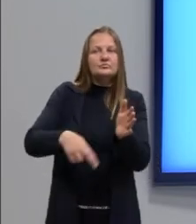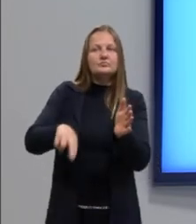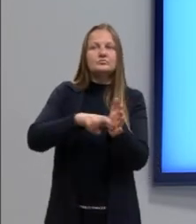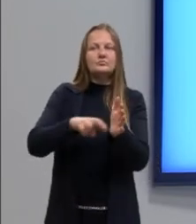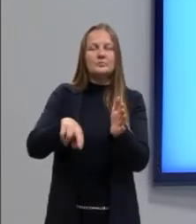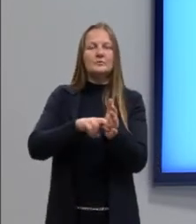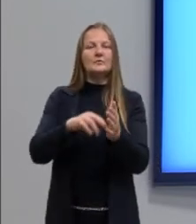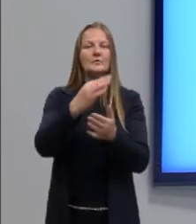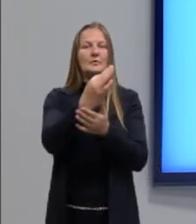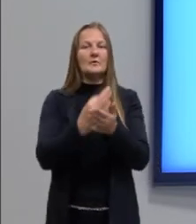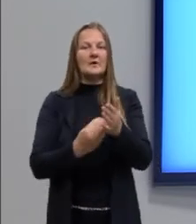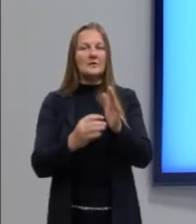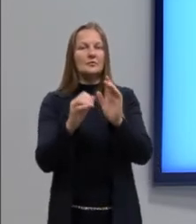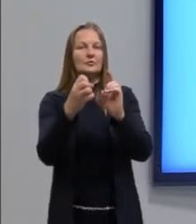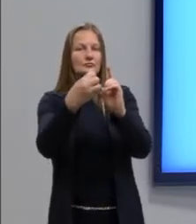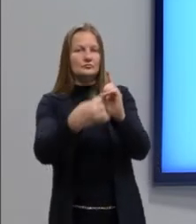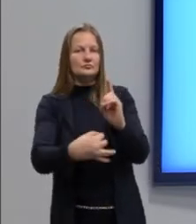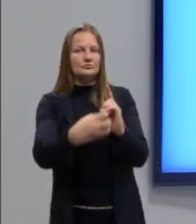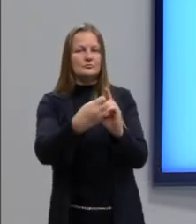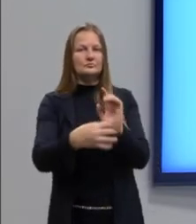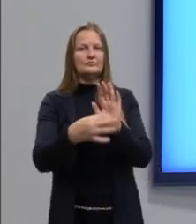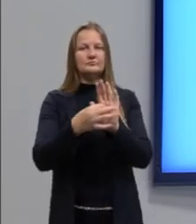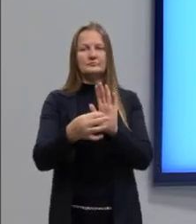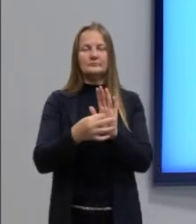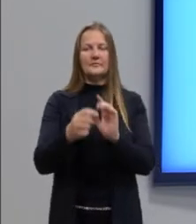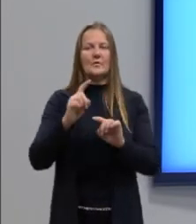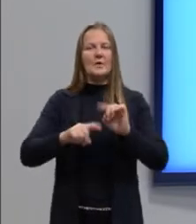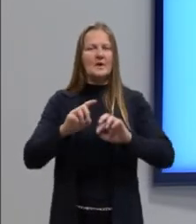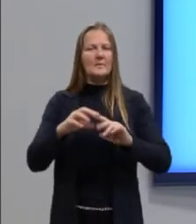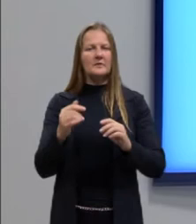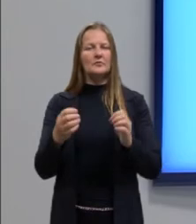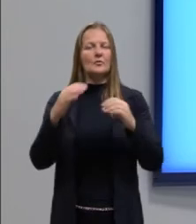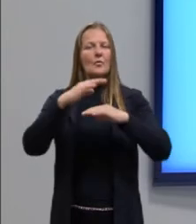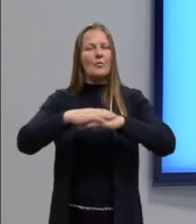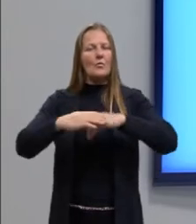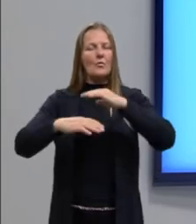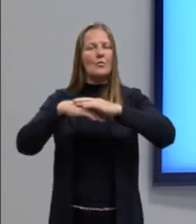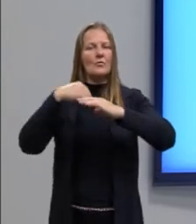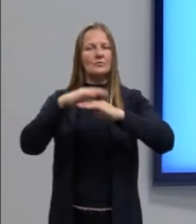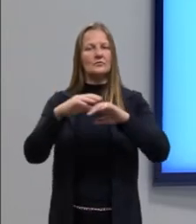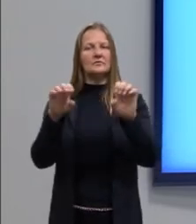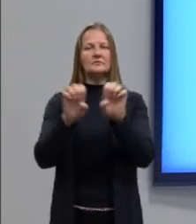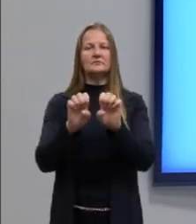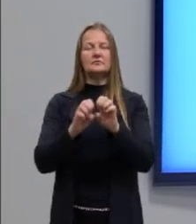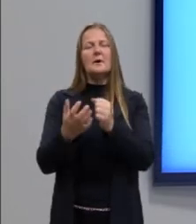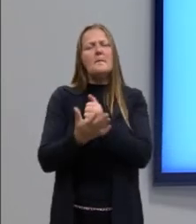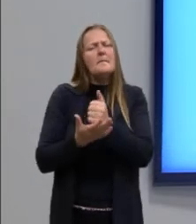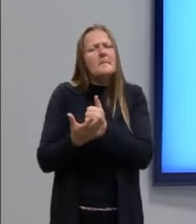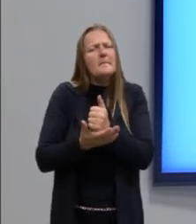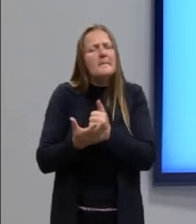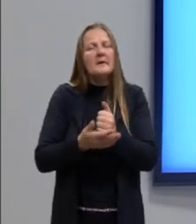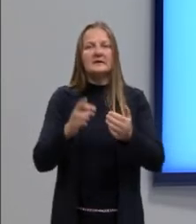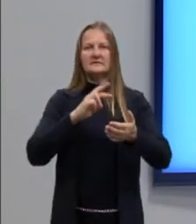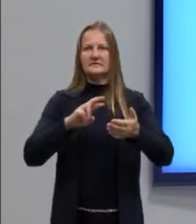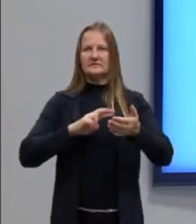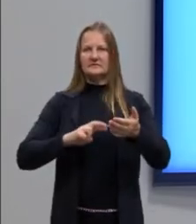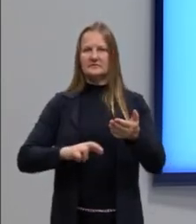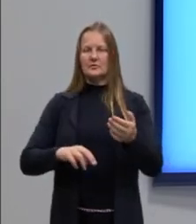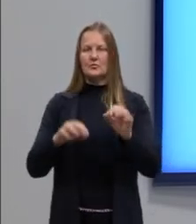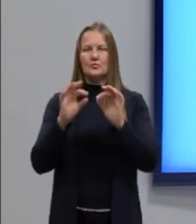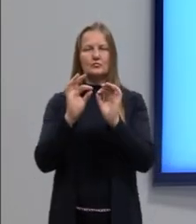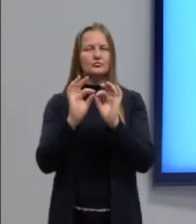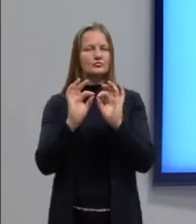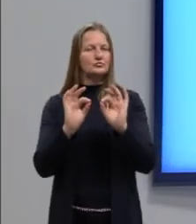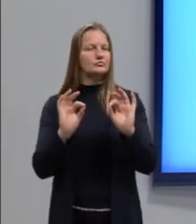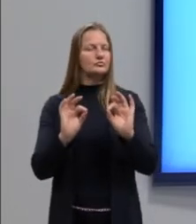ao texto dissertativo argumentativo os elementos que constroem uma estrutura básica de redação no